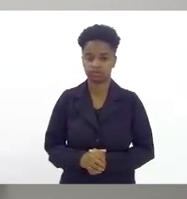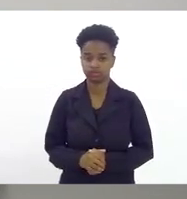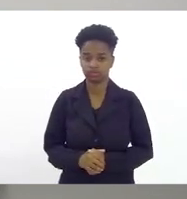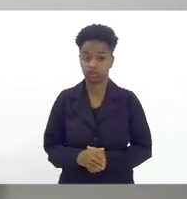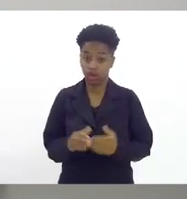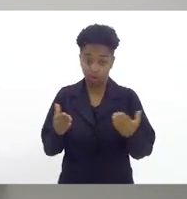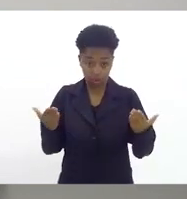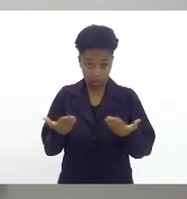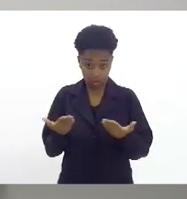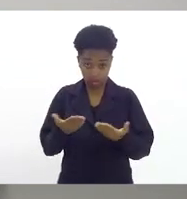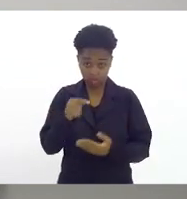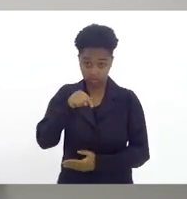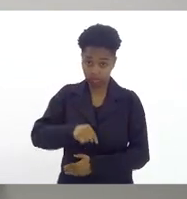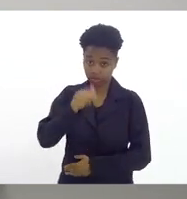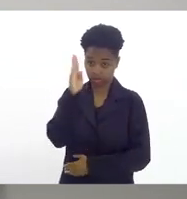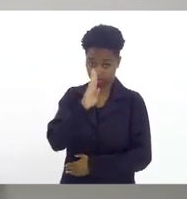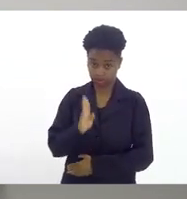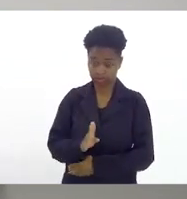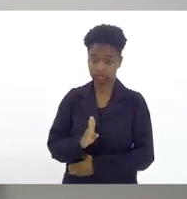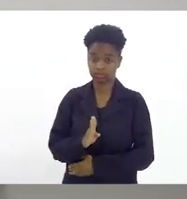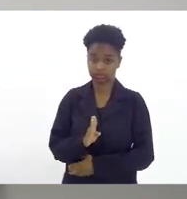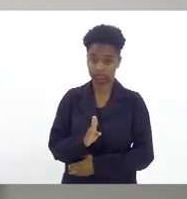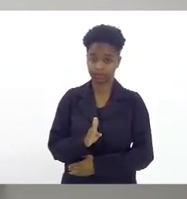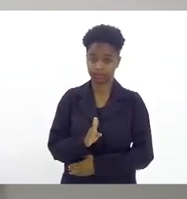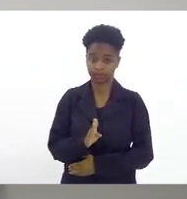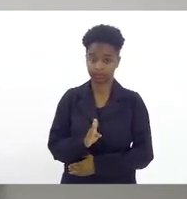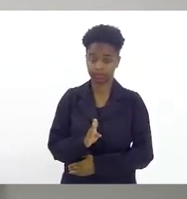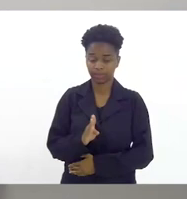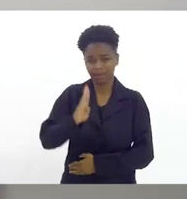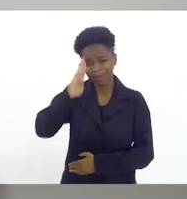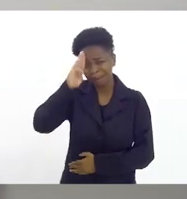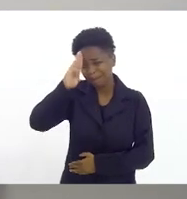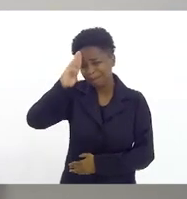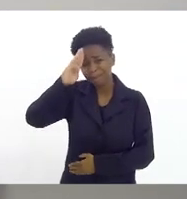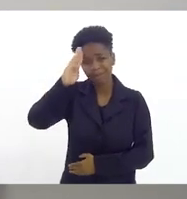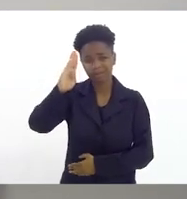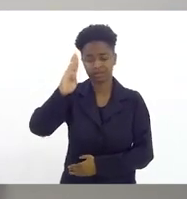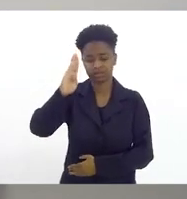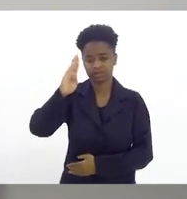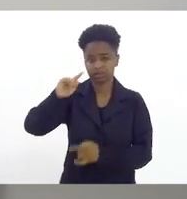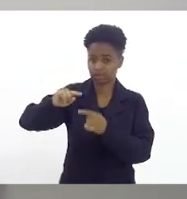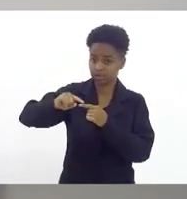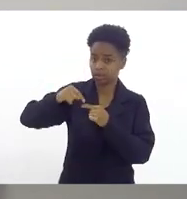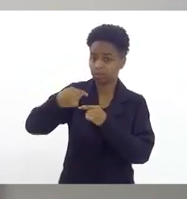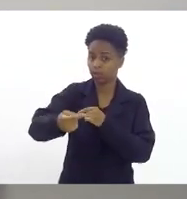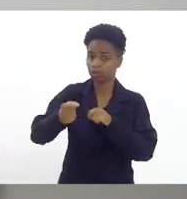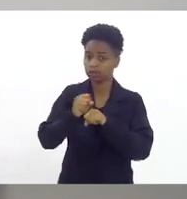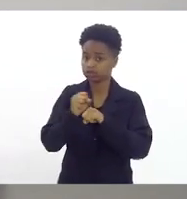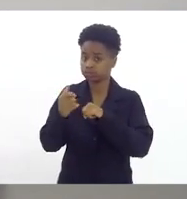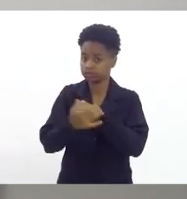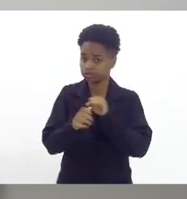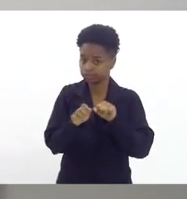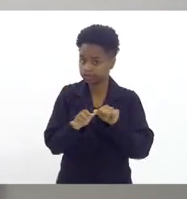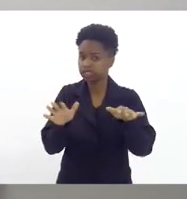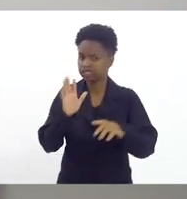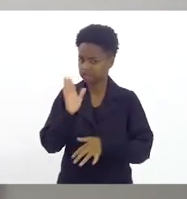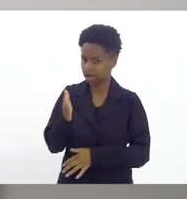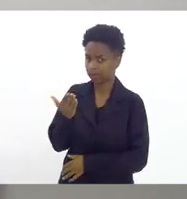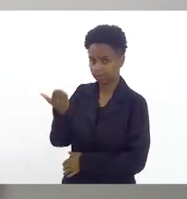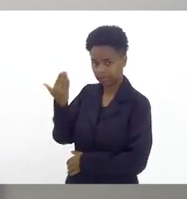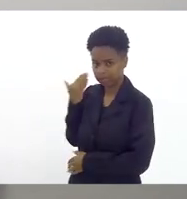hoje no Brasil é principalmente pós pandemia já eram crescente